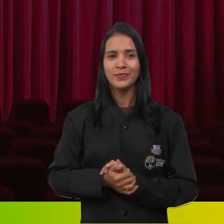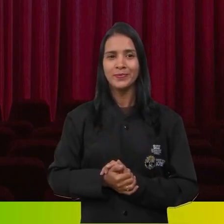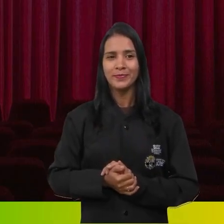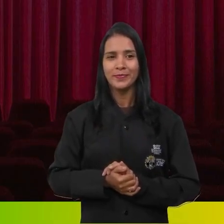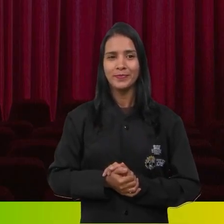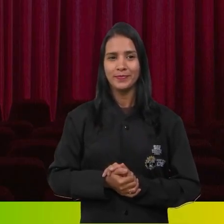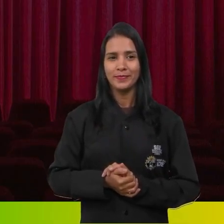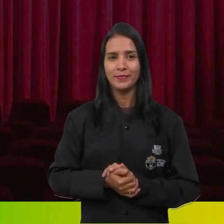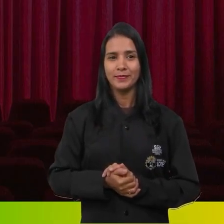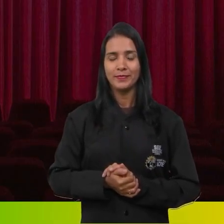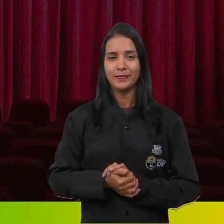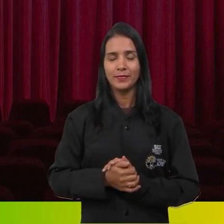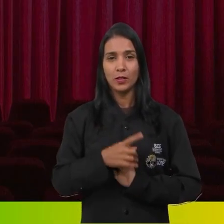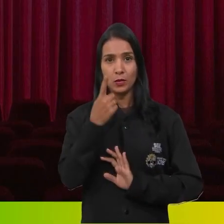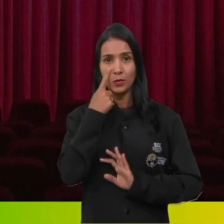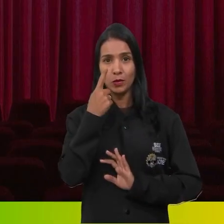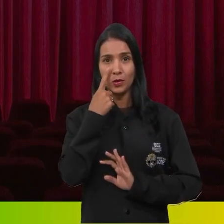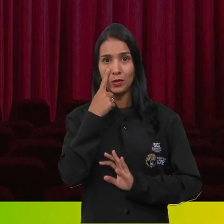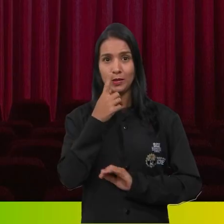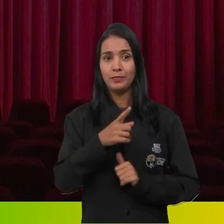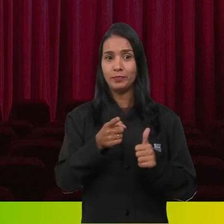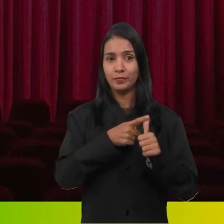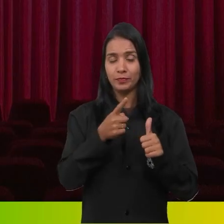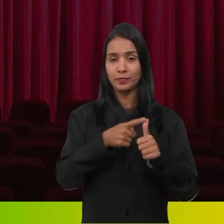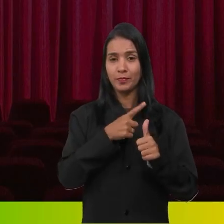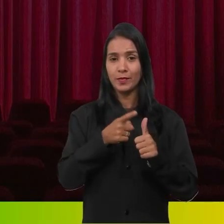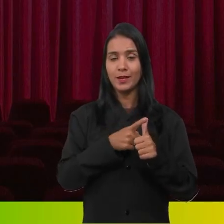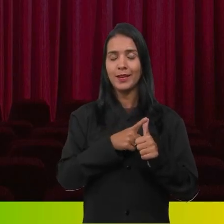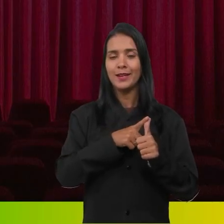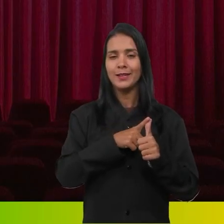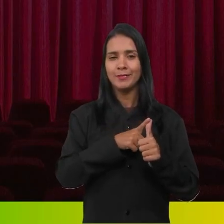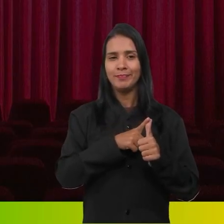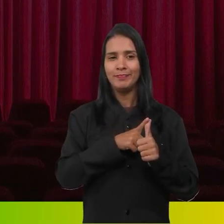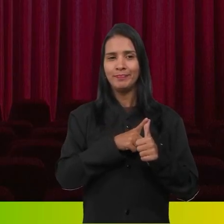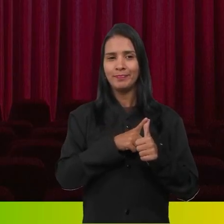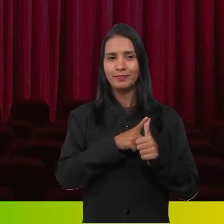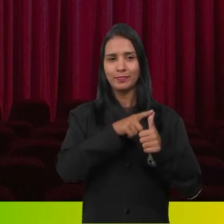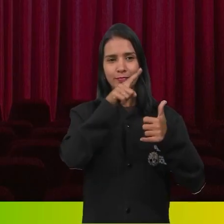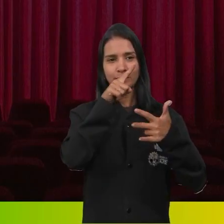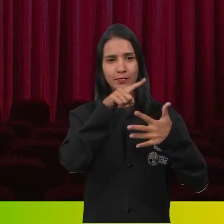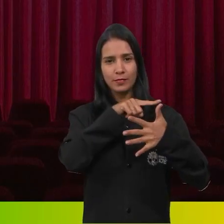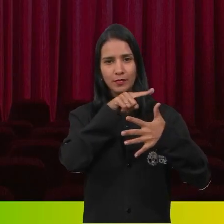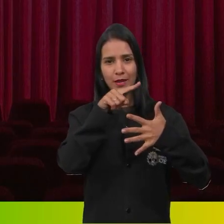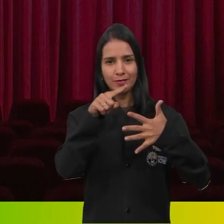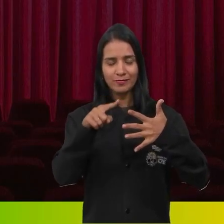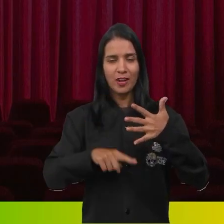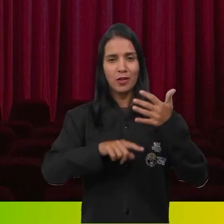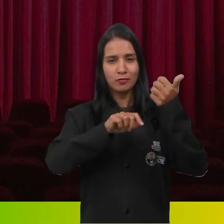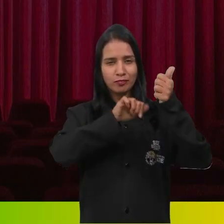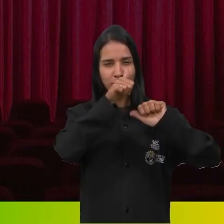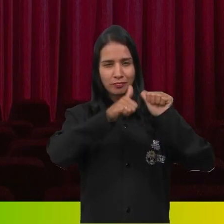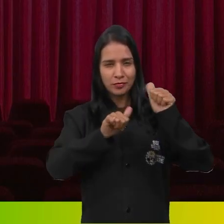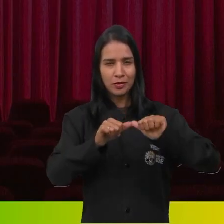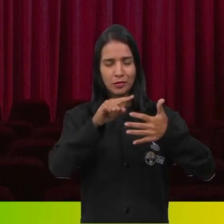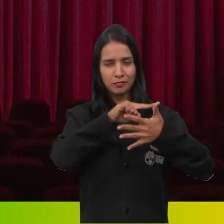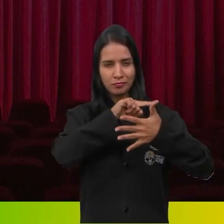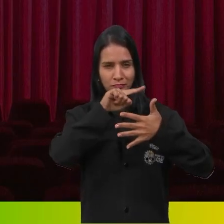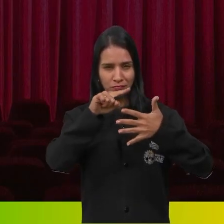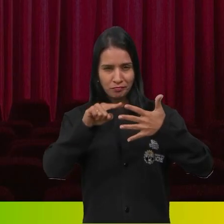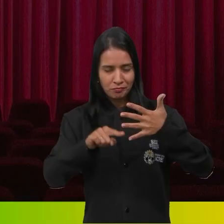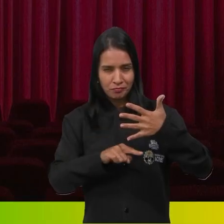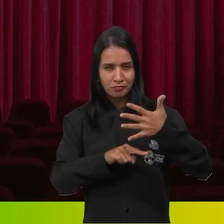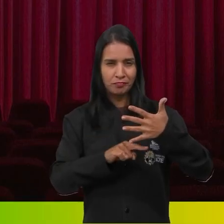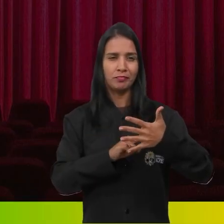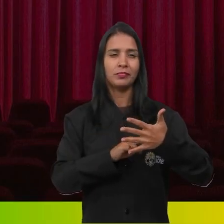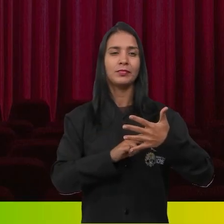brasileiro? Então, nós temos aqui, letra A, Tropa de Elite, letra B, Carlota Joaquina, Princesa do